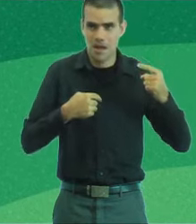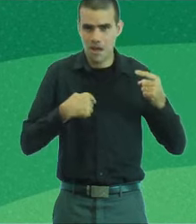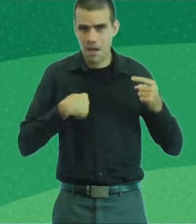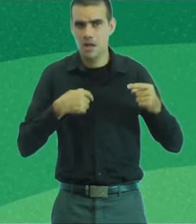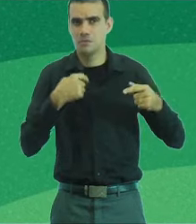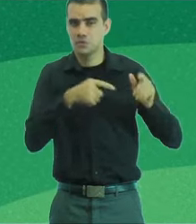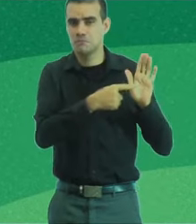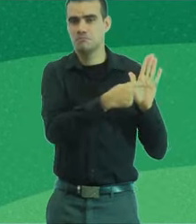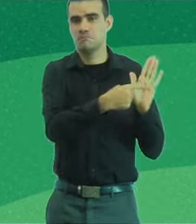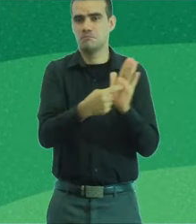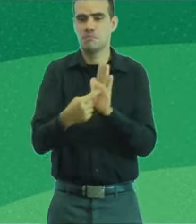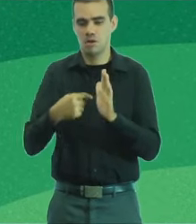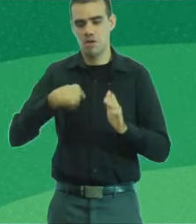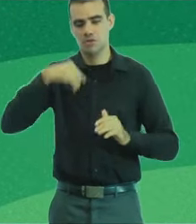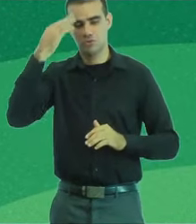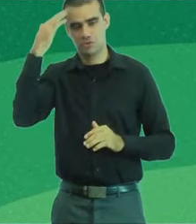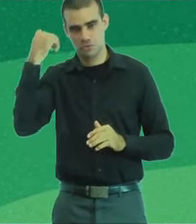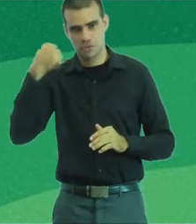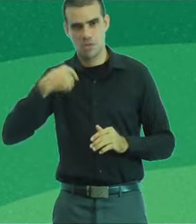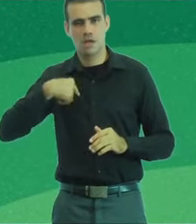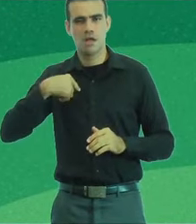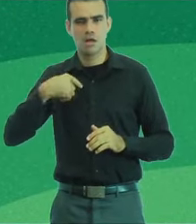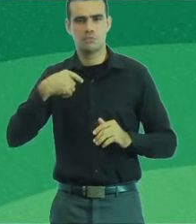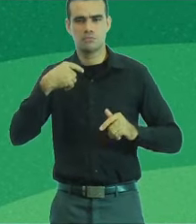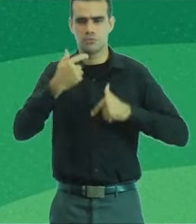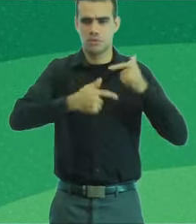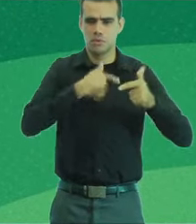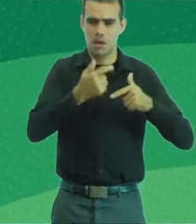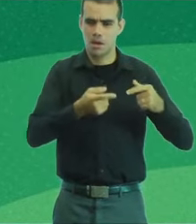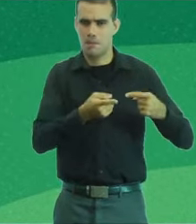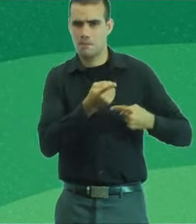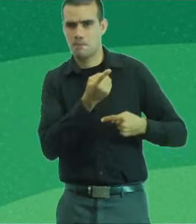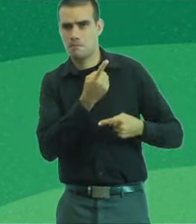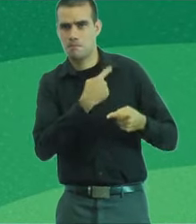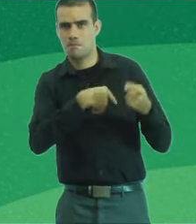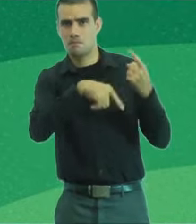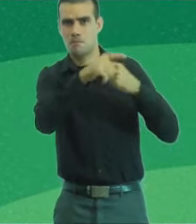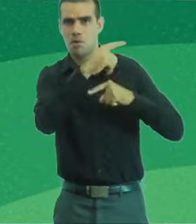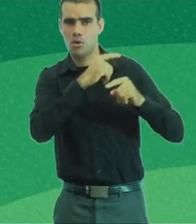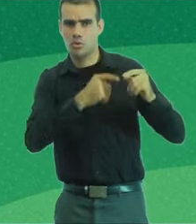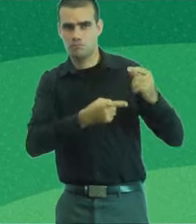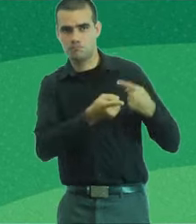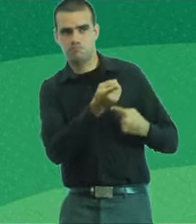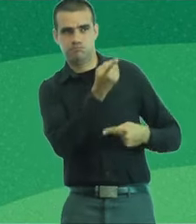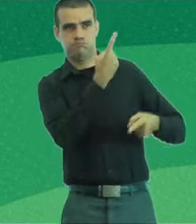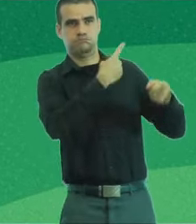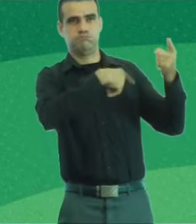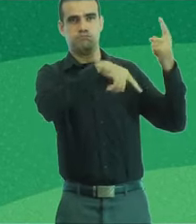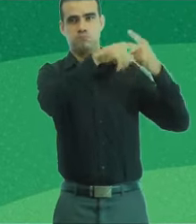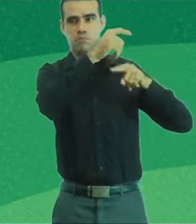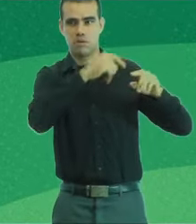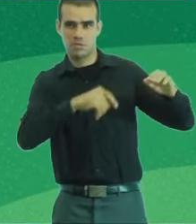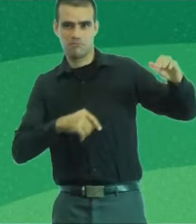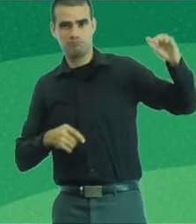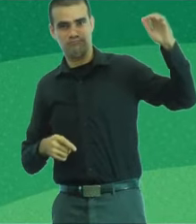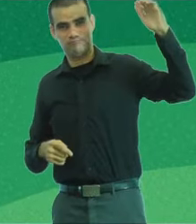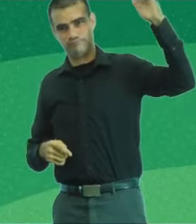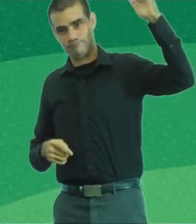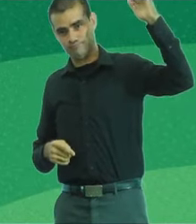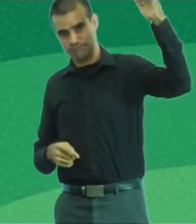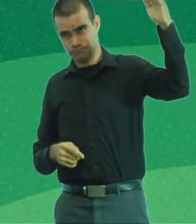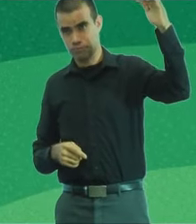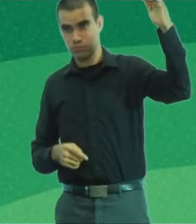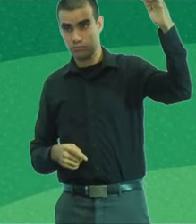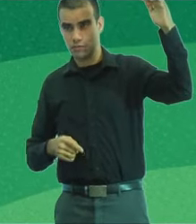mostrar para as pessoas o quanto eu sei eu preciso arrumar um emprego melhor eu posso subir na carreira dá para chegar num lugar muito mais alto